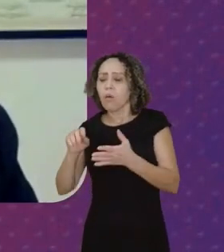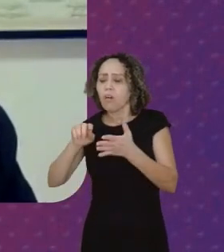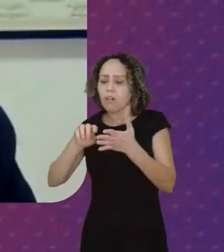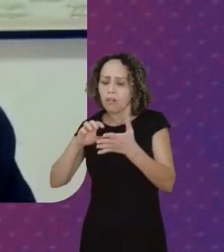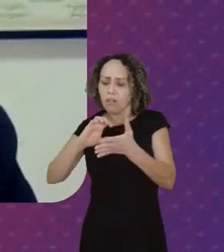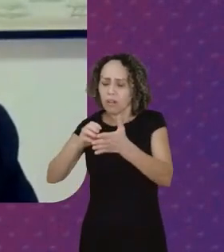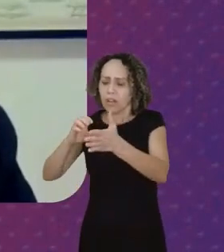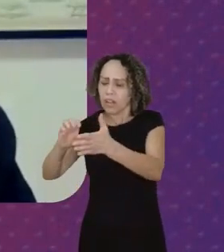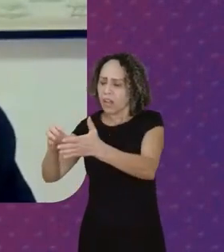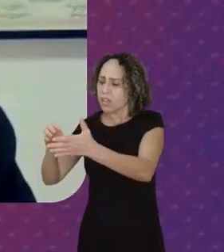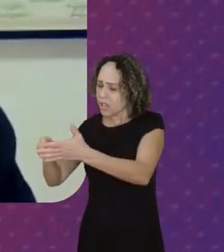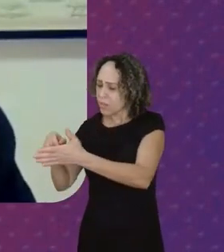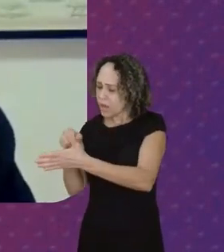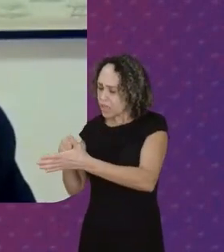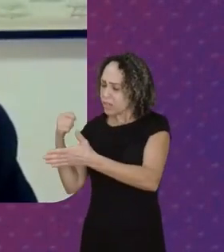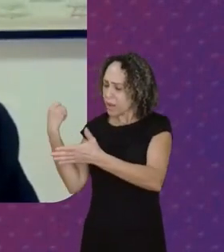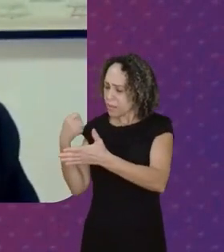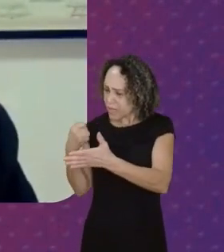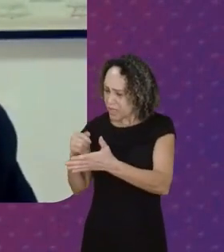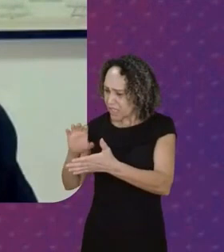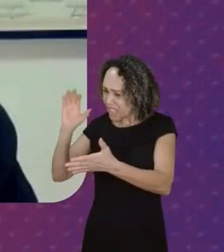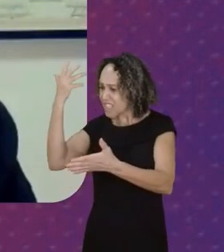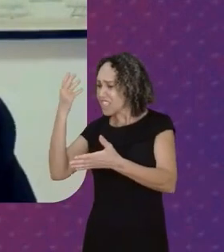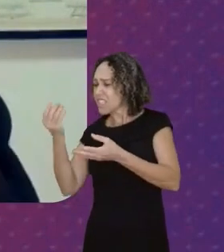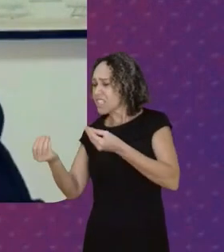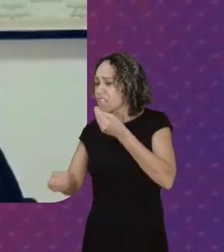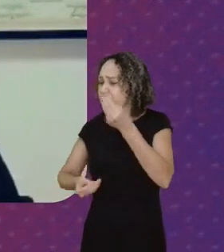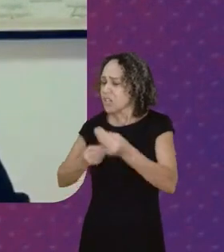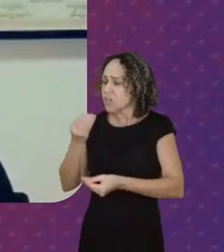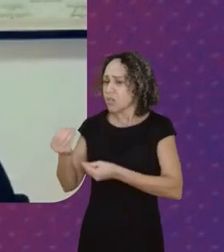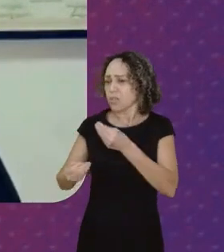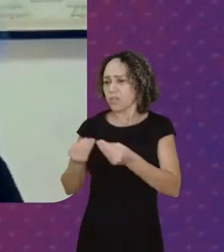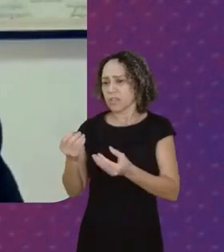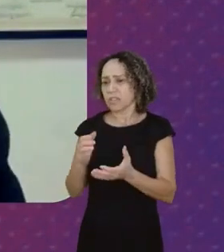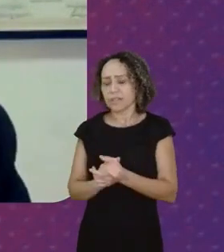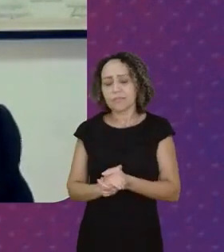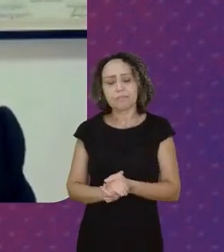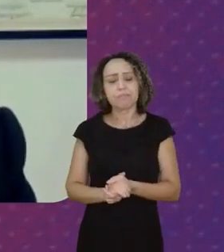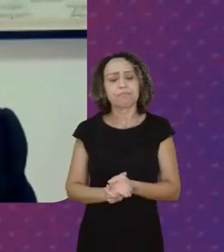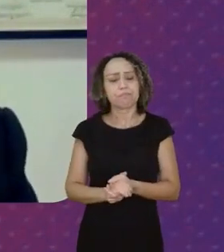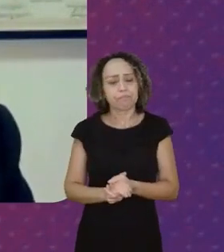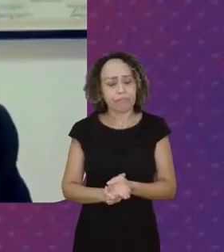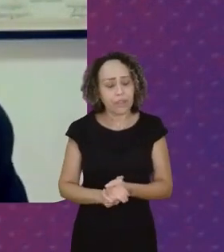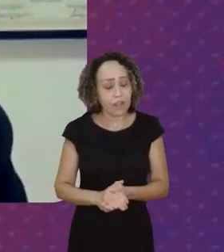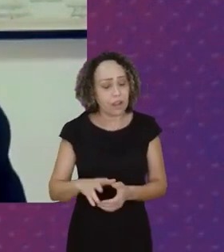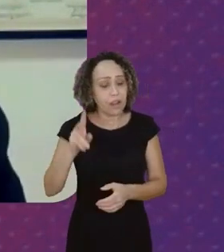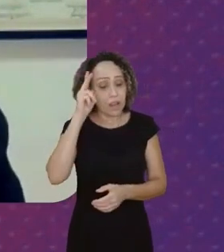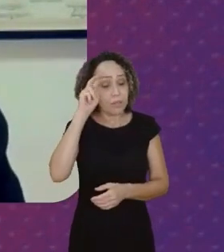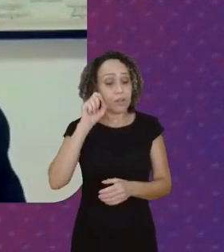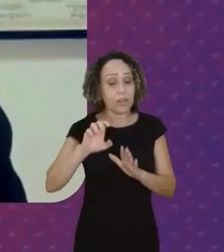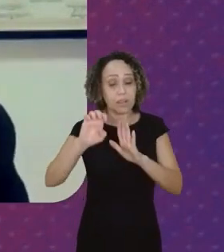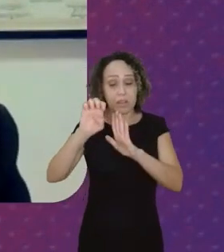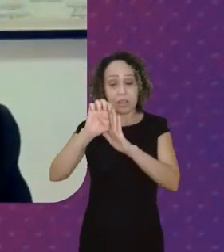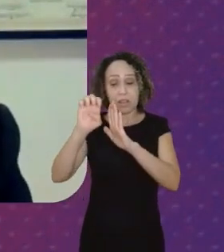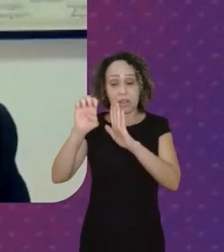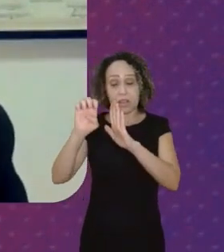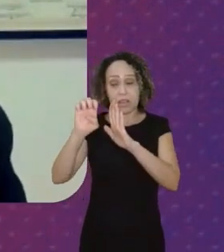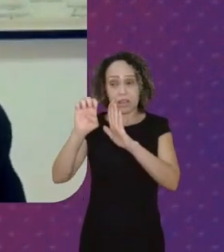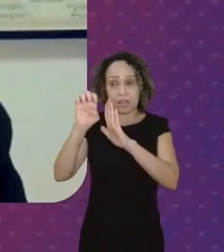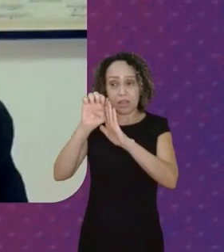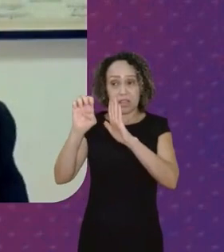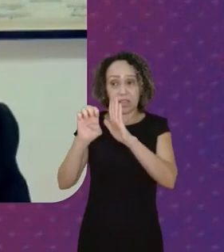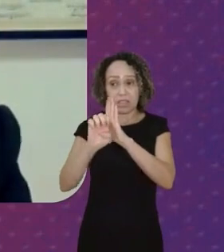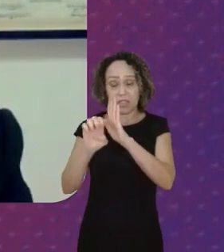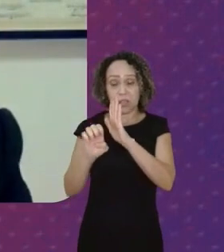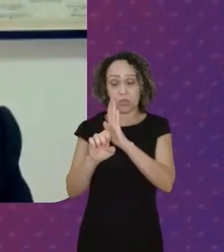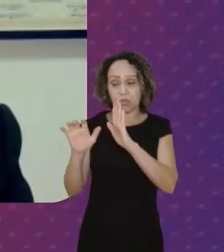partidos federados, né? Então, e aí, lembrando, né, que esse estatuto, falando ainda desse estatuto,